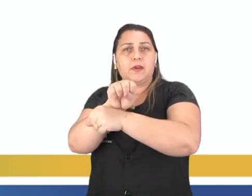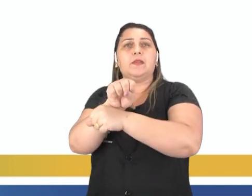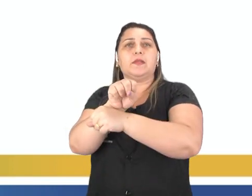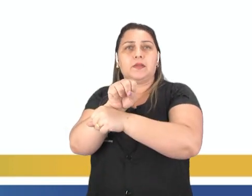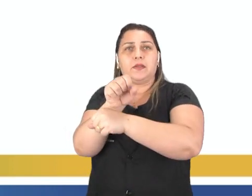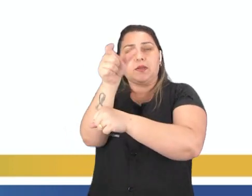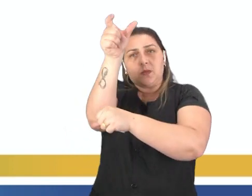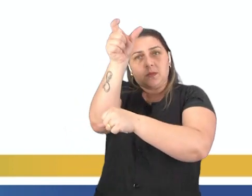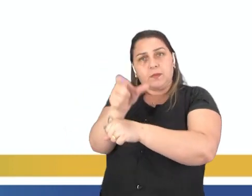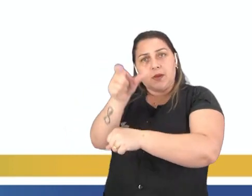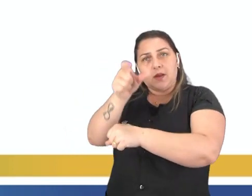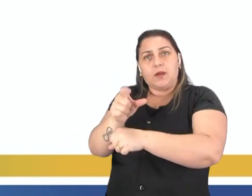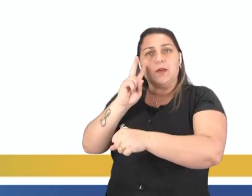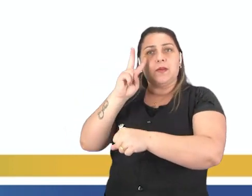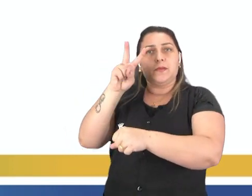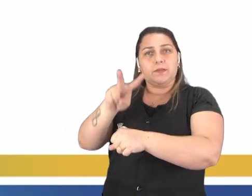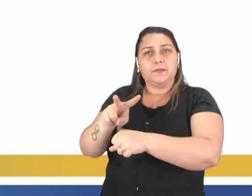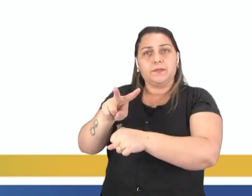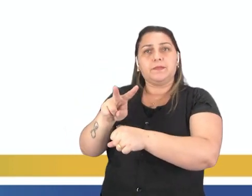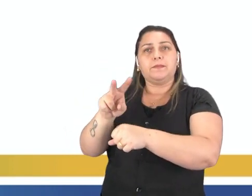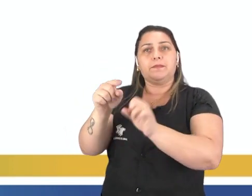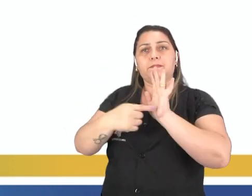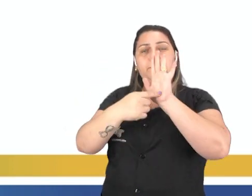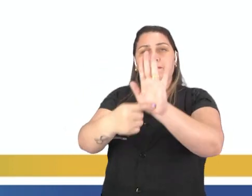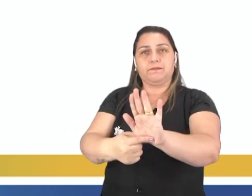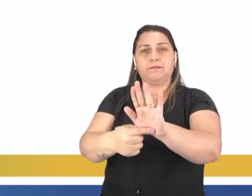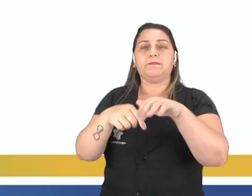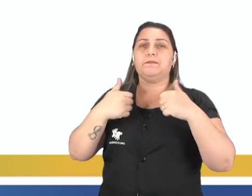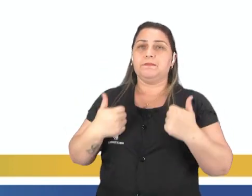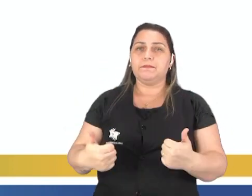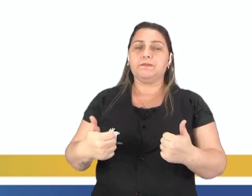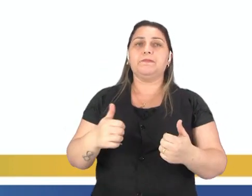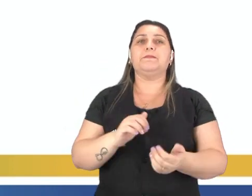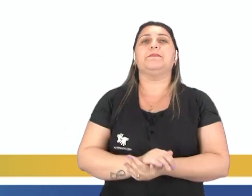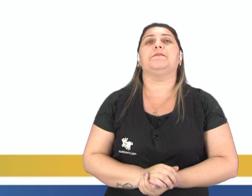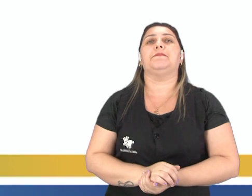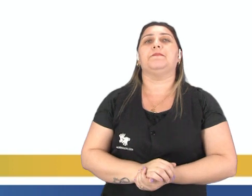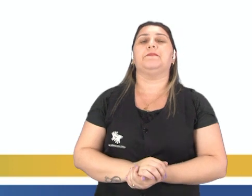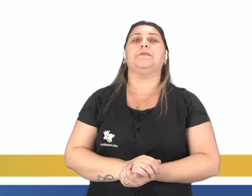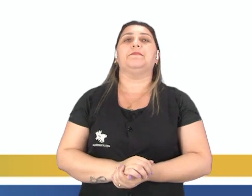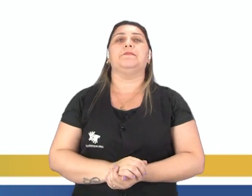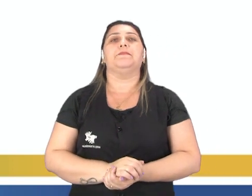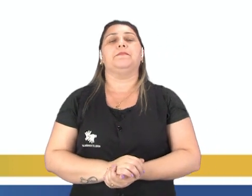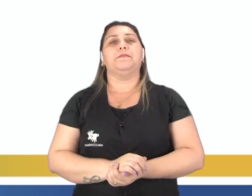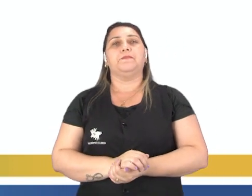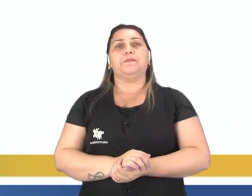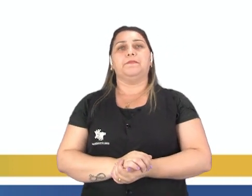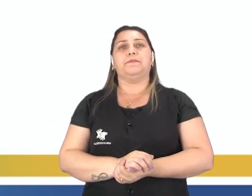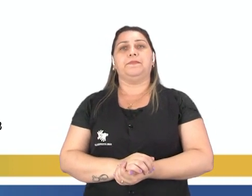sua pausa, a semicocheia, a sua pausa também, certo? Então, vamos lá.